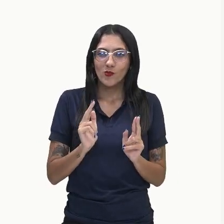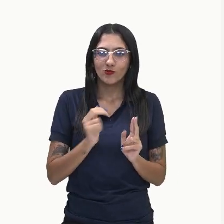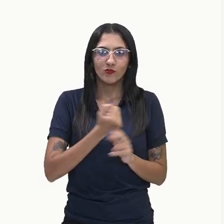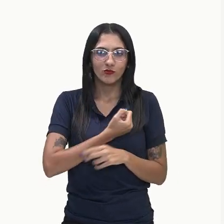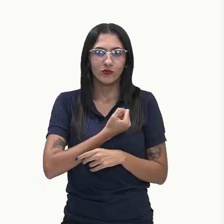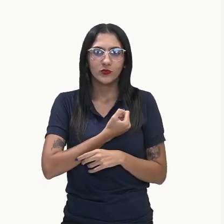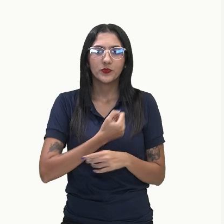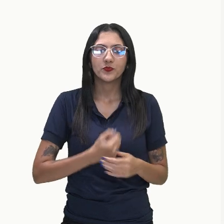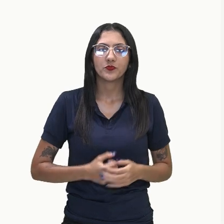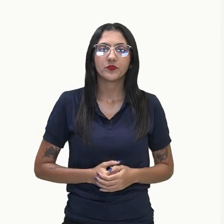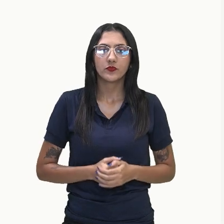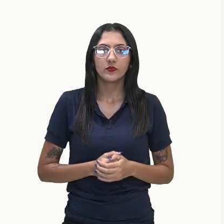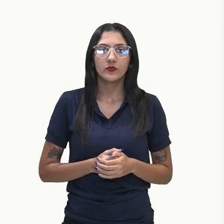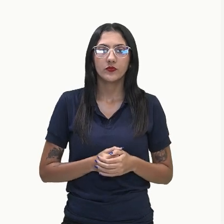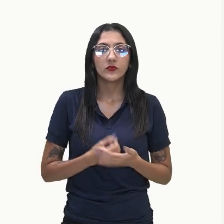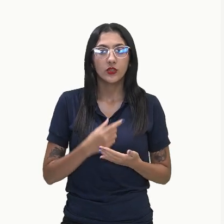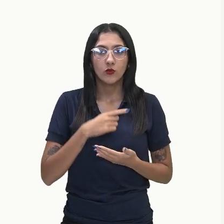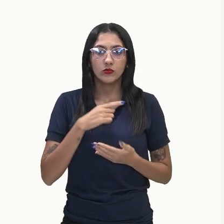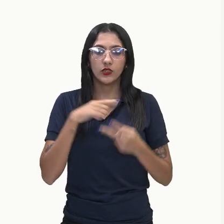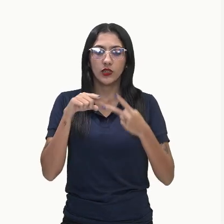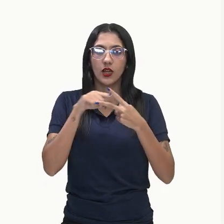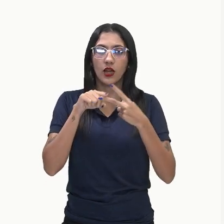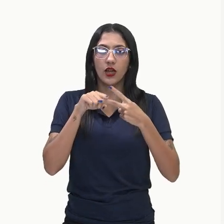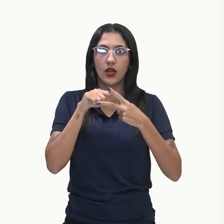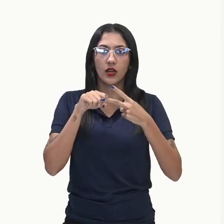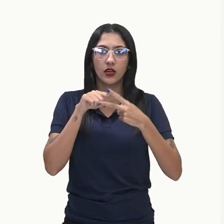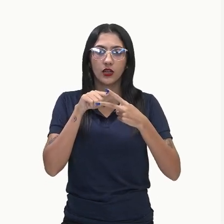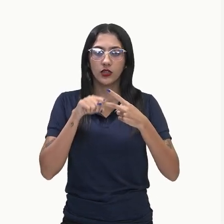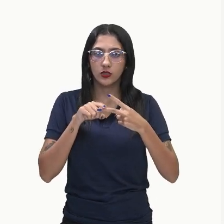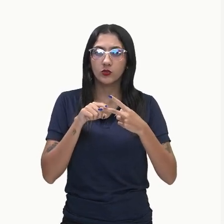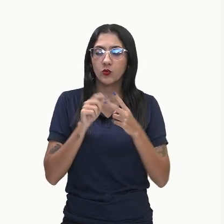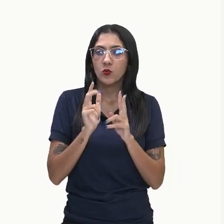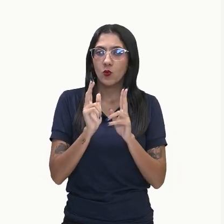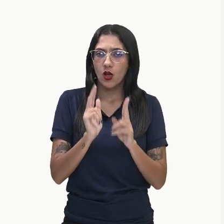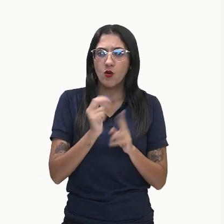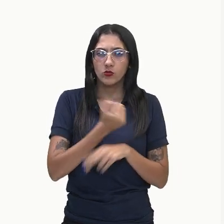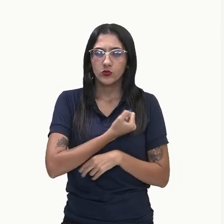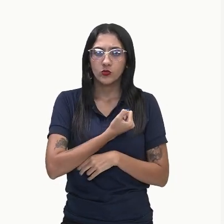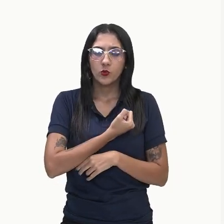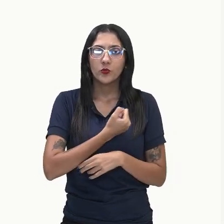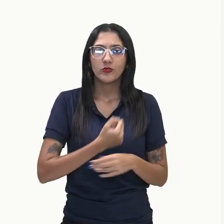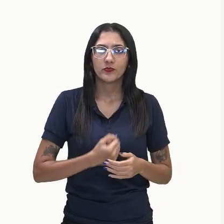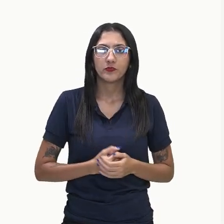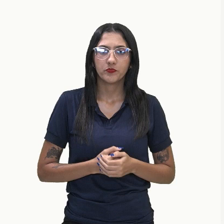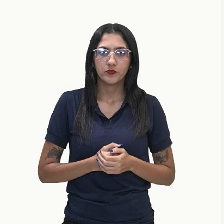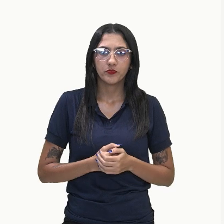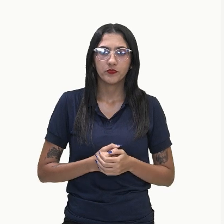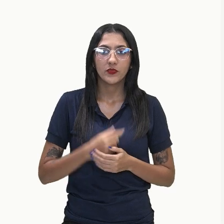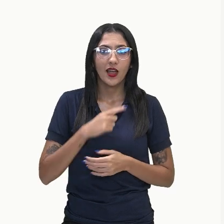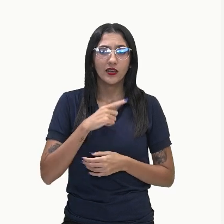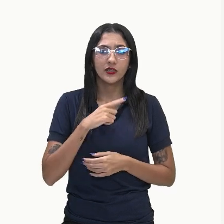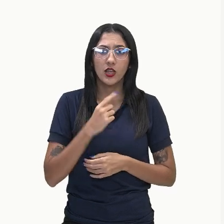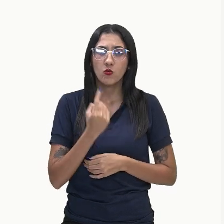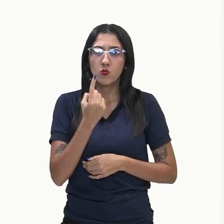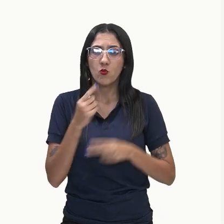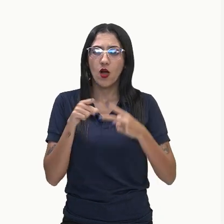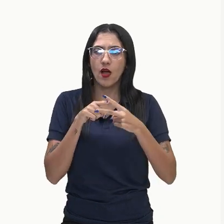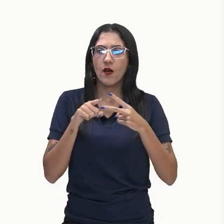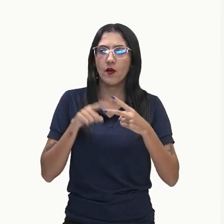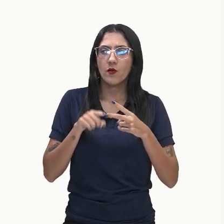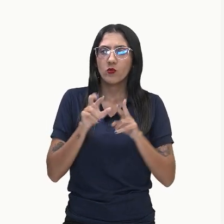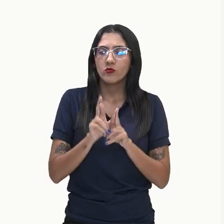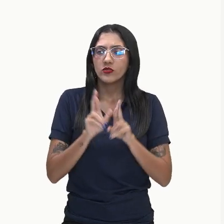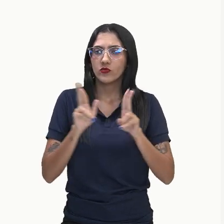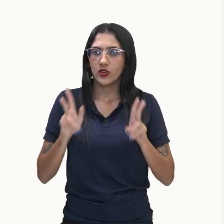ter ali dois ângulos de medidas iguais. E vamos ter um ângulo de medida diferente.